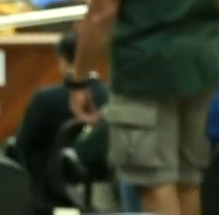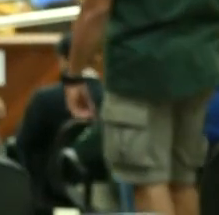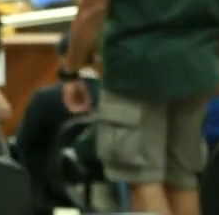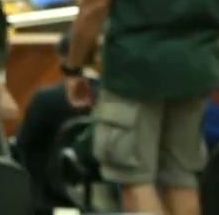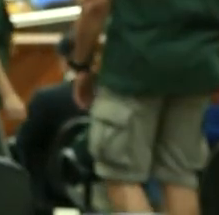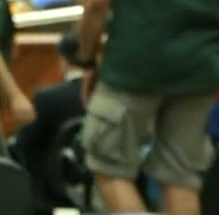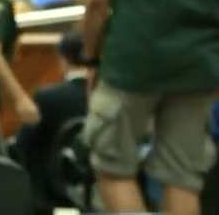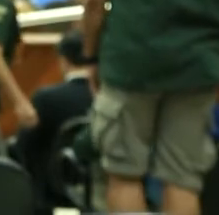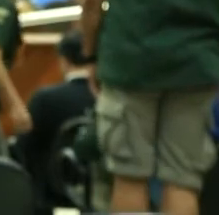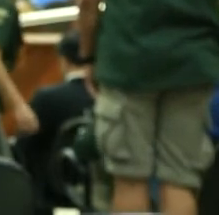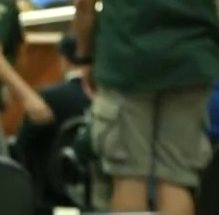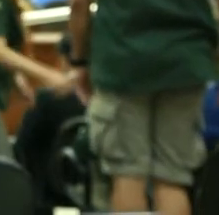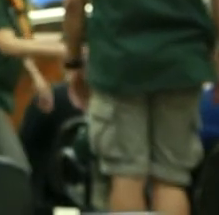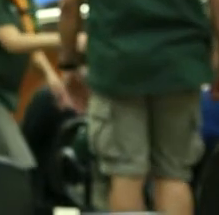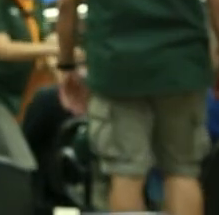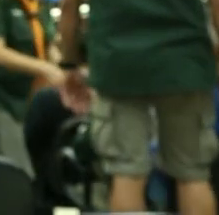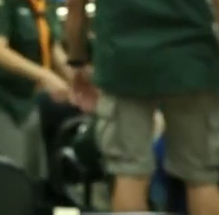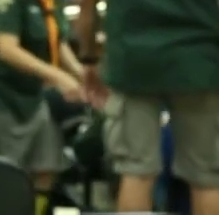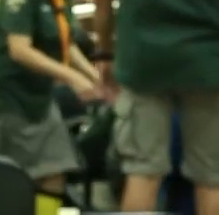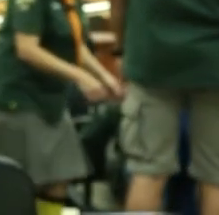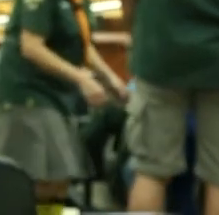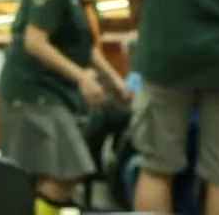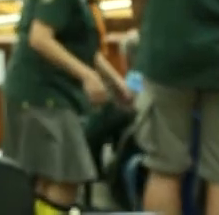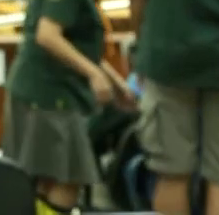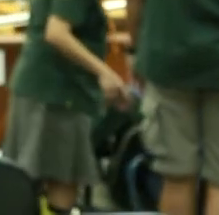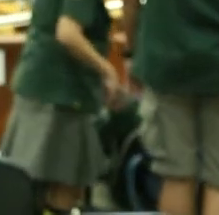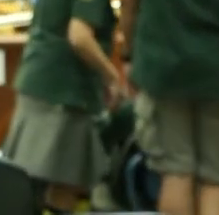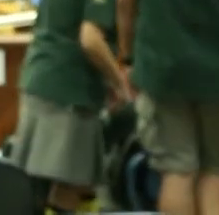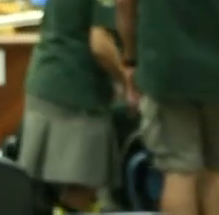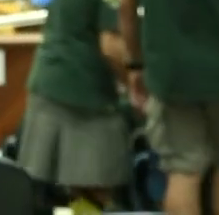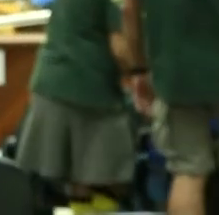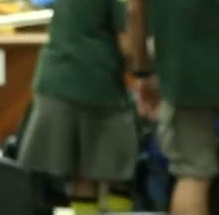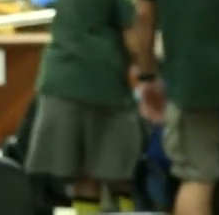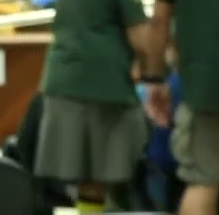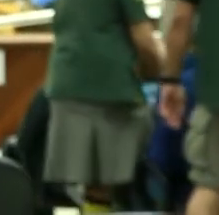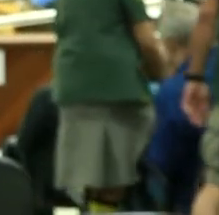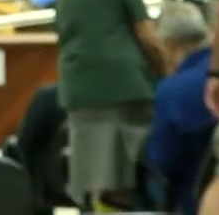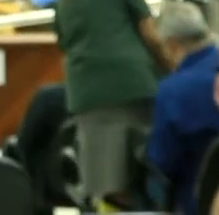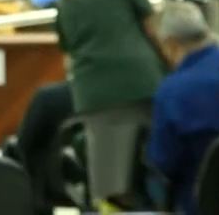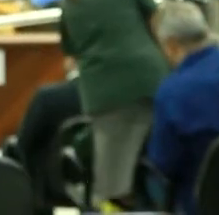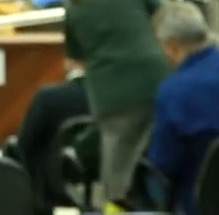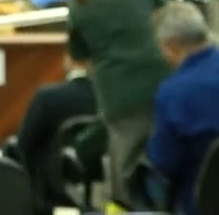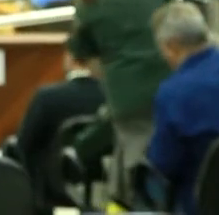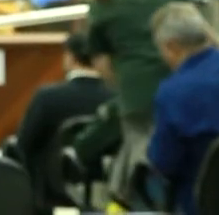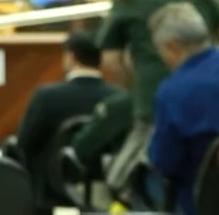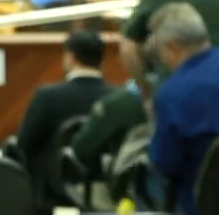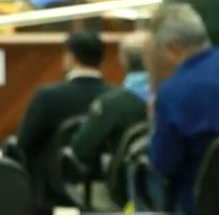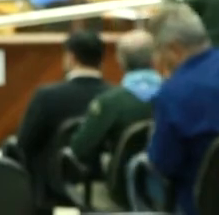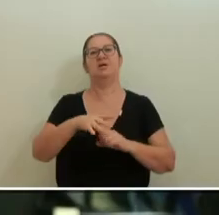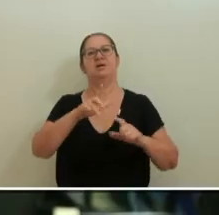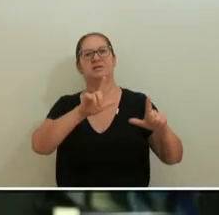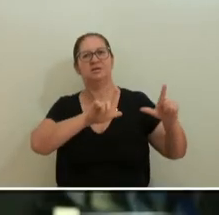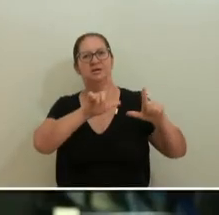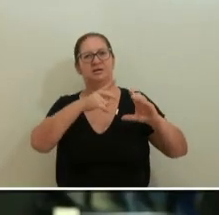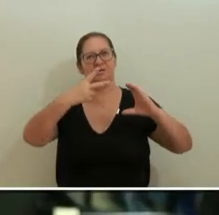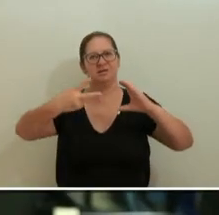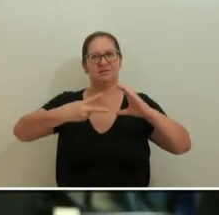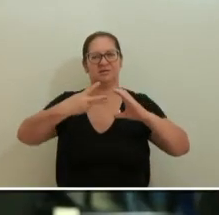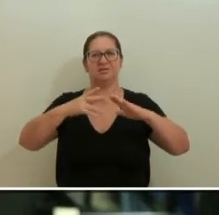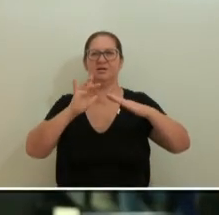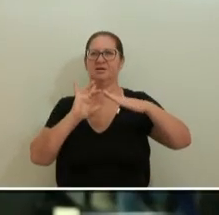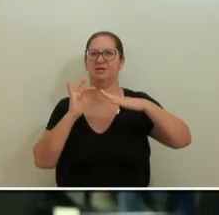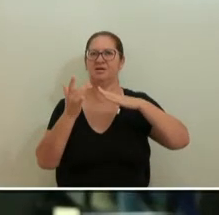Olá, muito bom dia a você que acompanha os trabalhos da Câmara Municipal de Foz do Iguaçu, aqui através da TV Câmara e também das redes